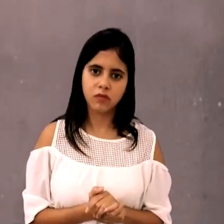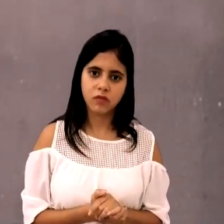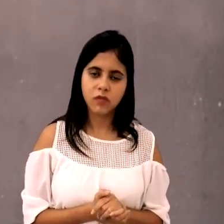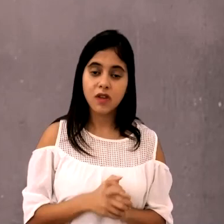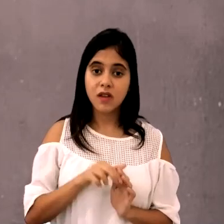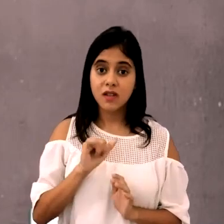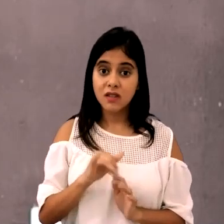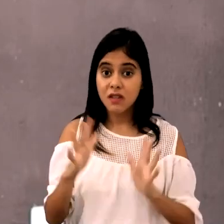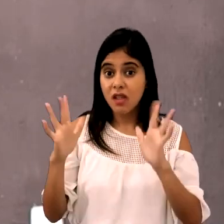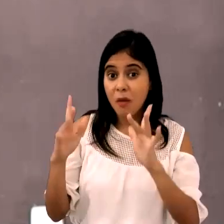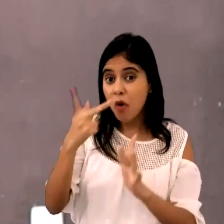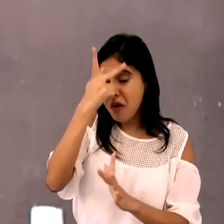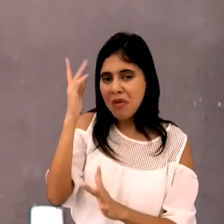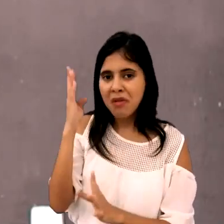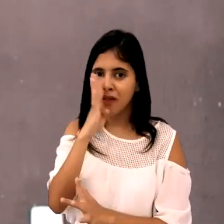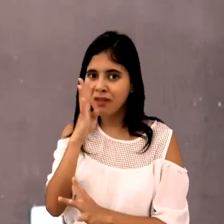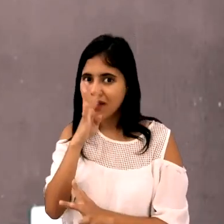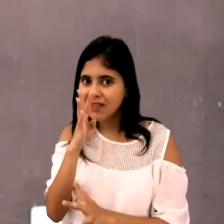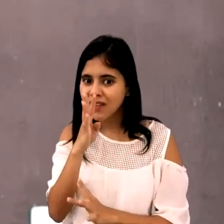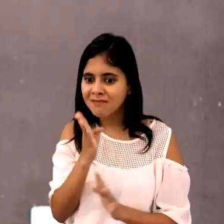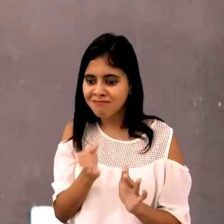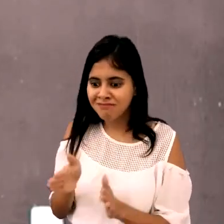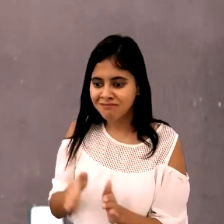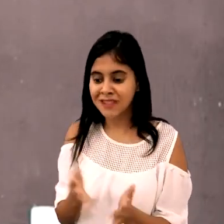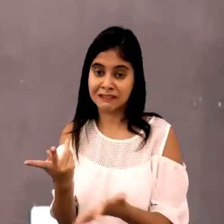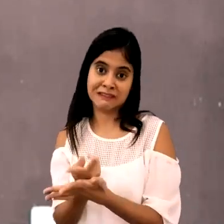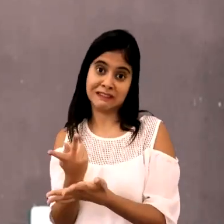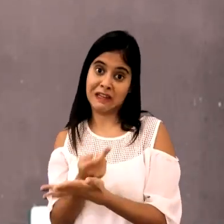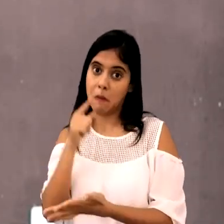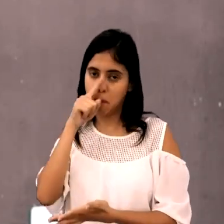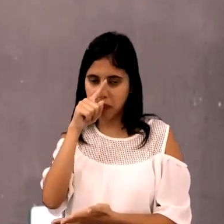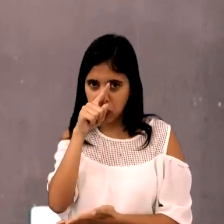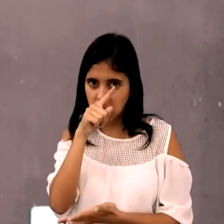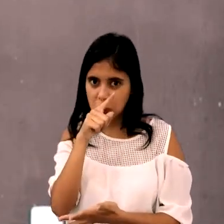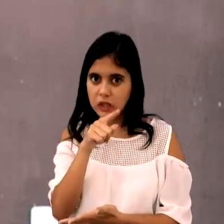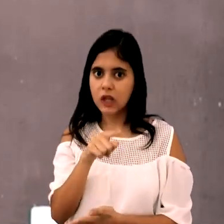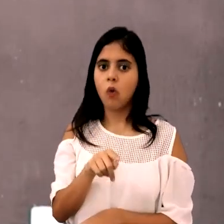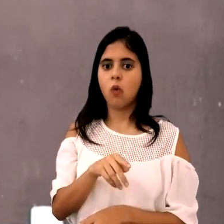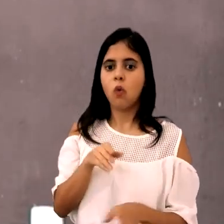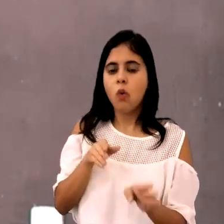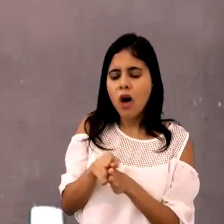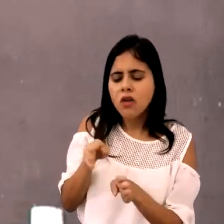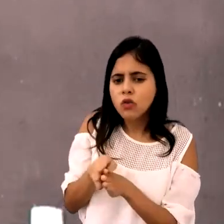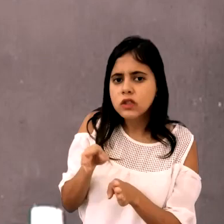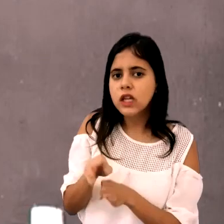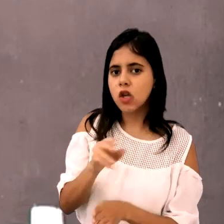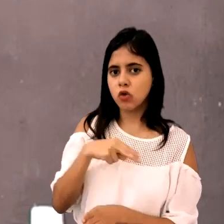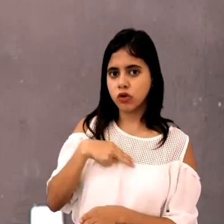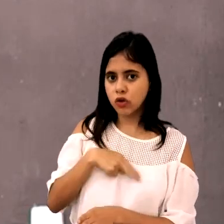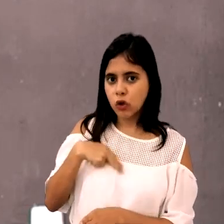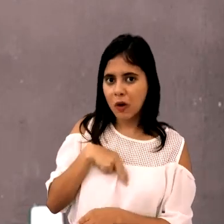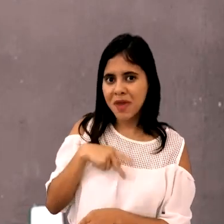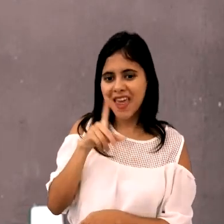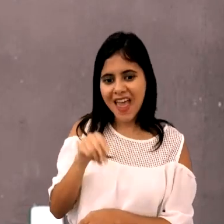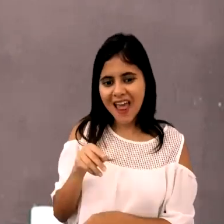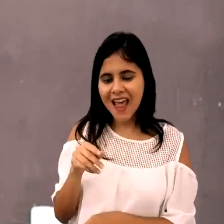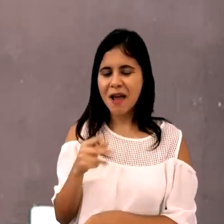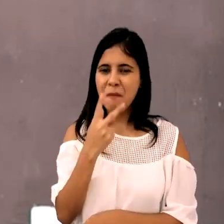Estão por um caminho perigoso. O conselho da sogra é o conselho de uma ímpia.